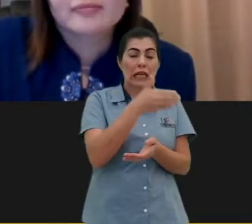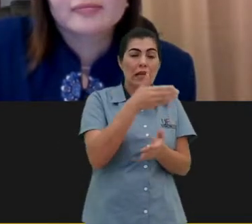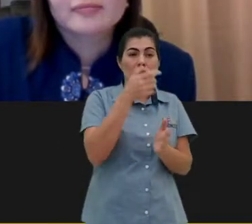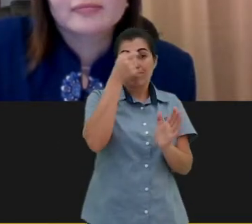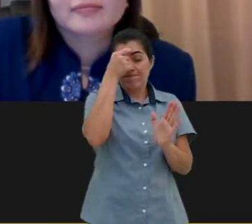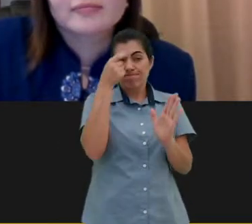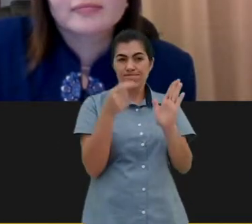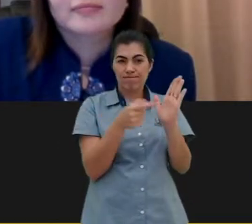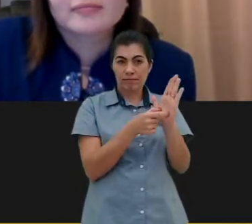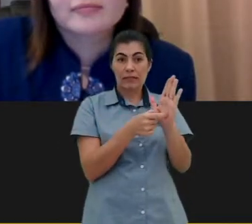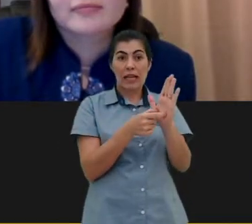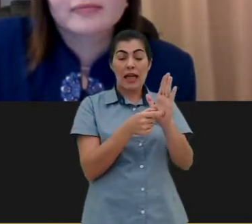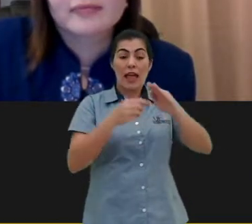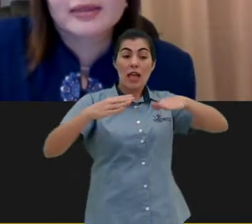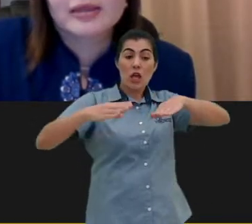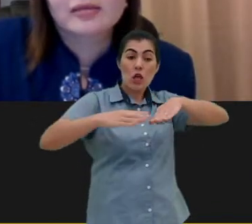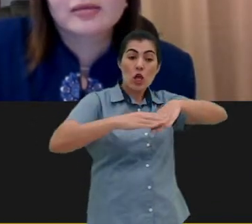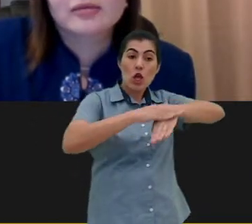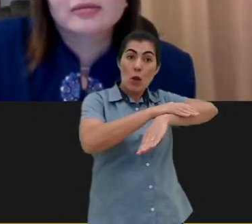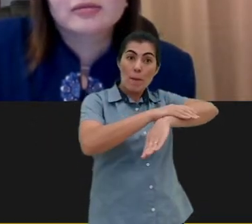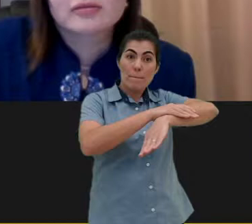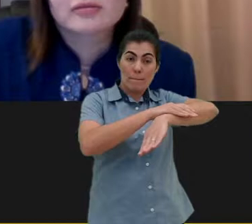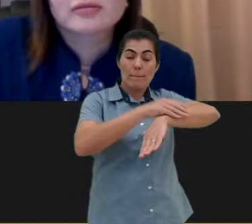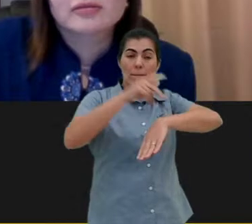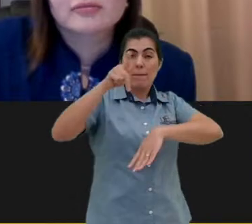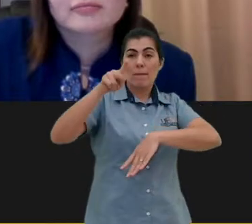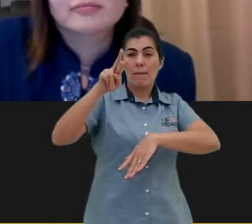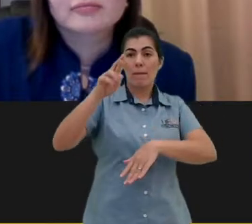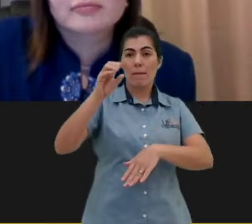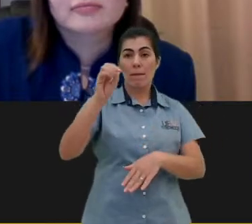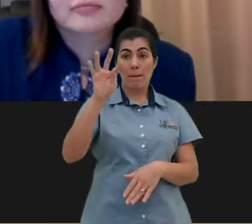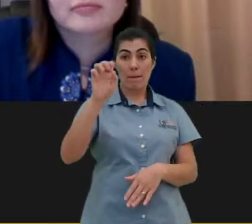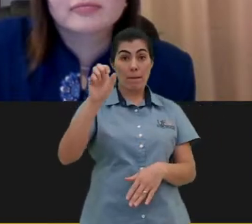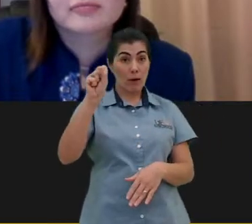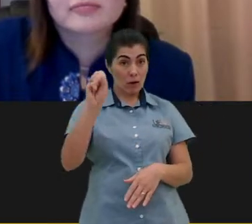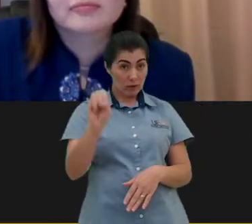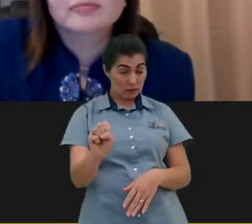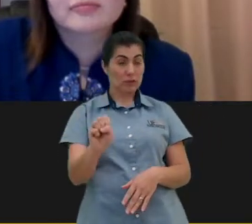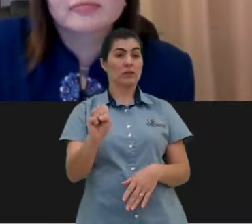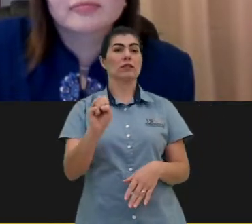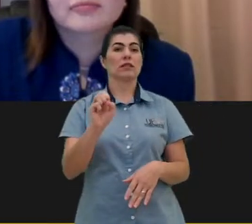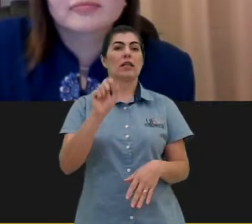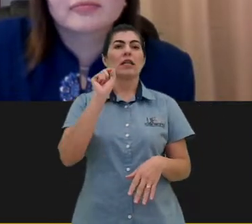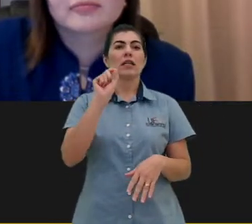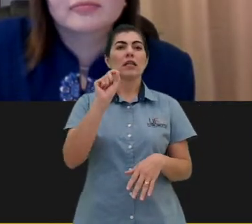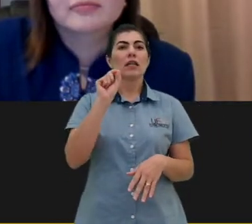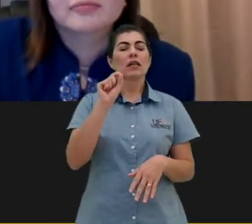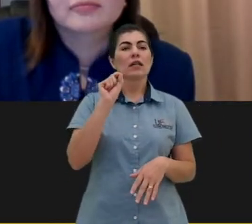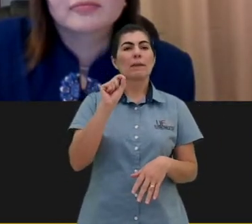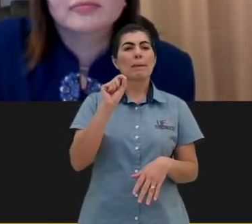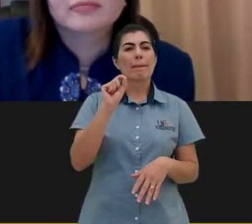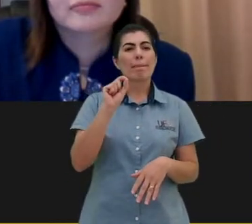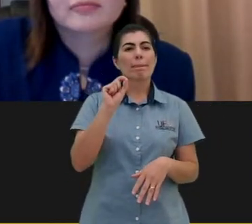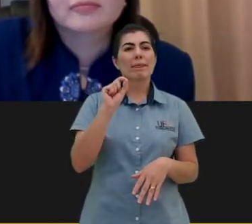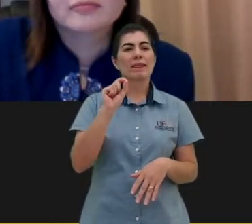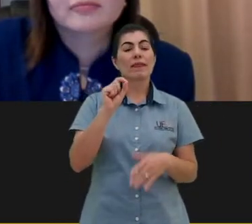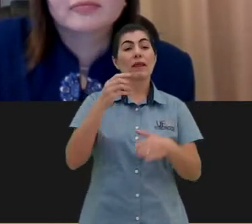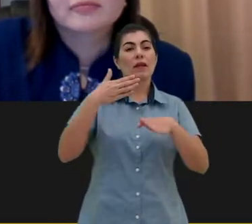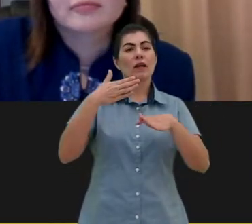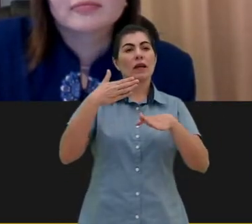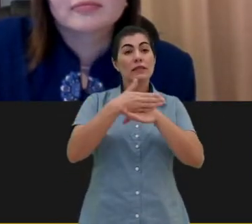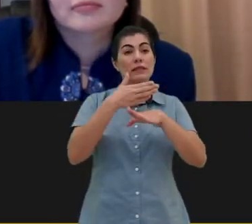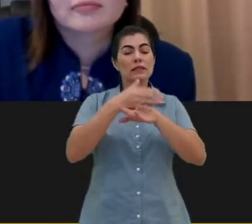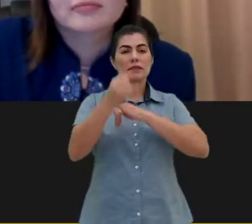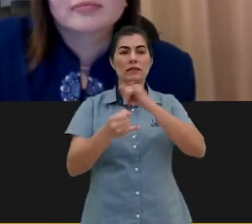em próteses, e também está perguntando sobre conseguimos ver hoje a desigualdade social e divergência no acesso a